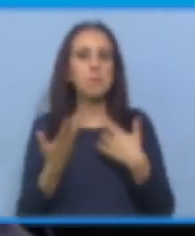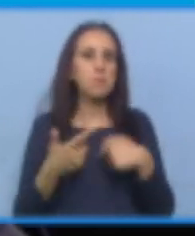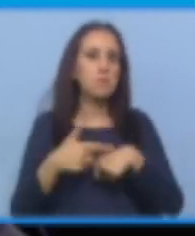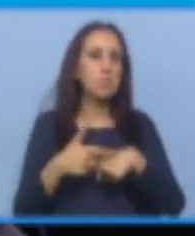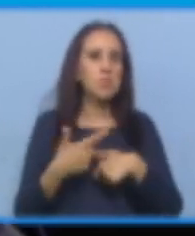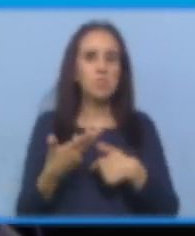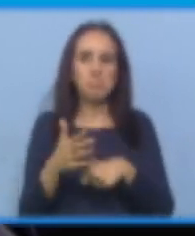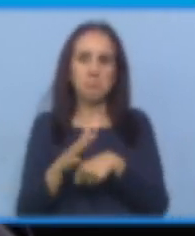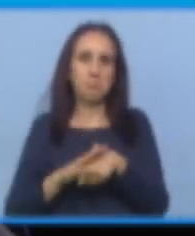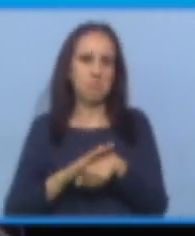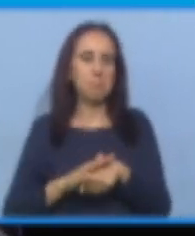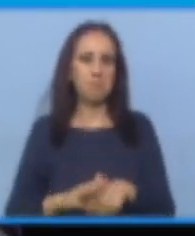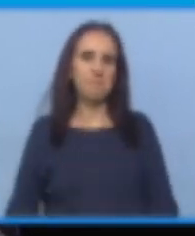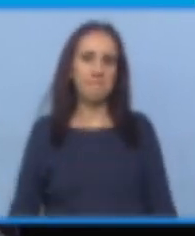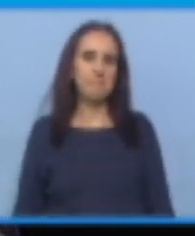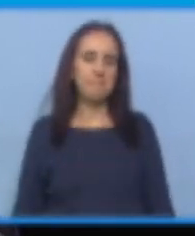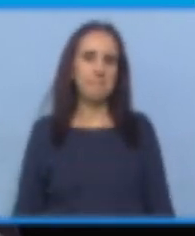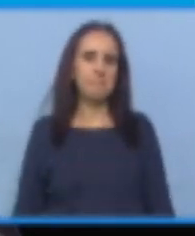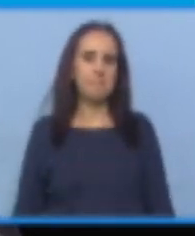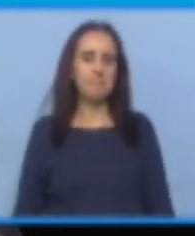em alguma circunstância. Também,